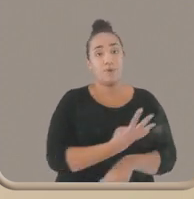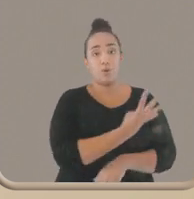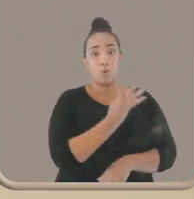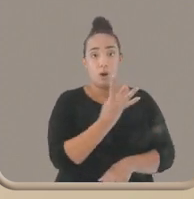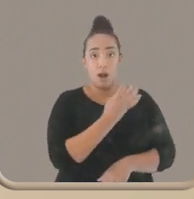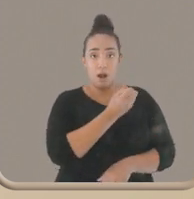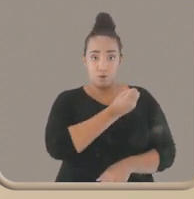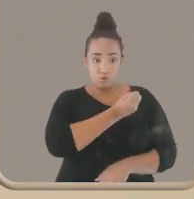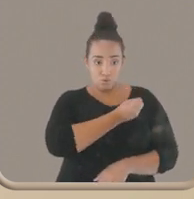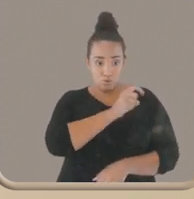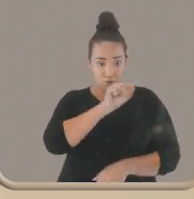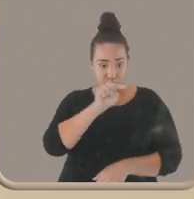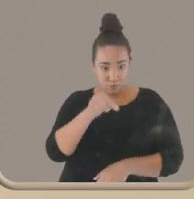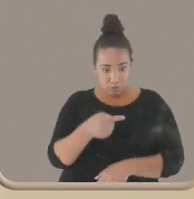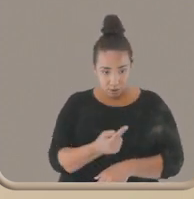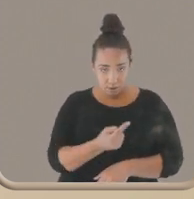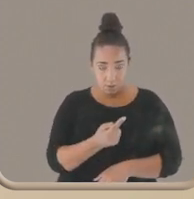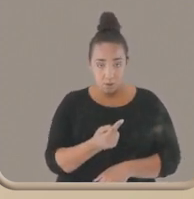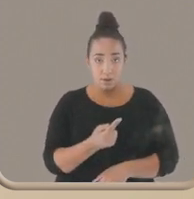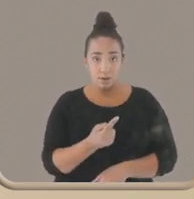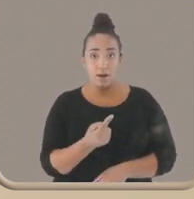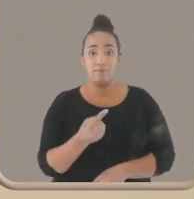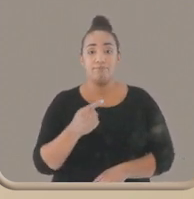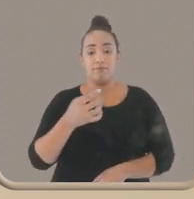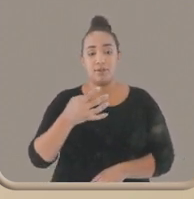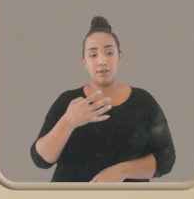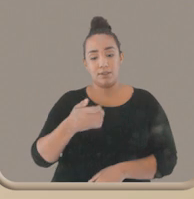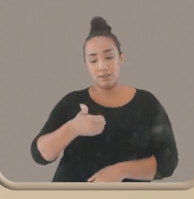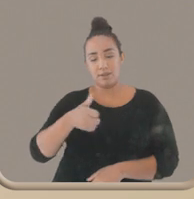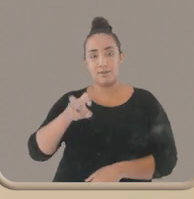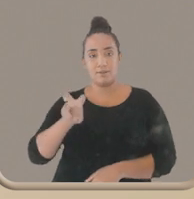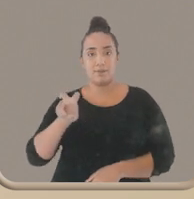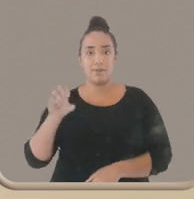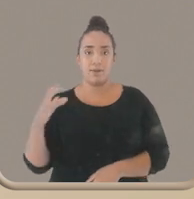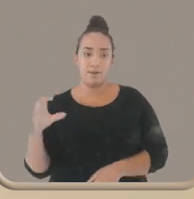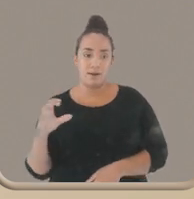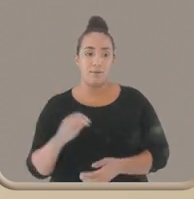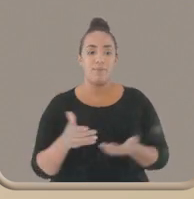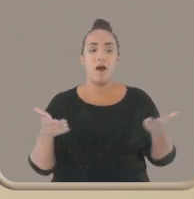4 inteiros e 5 centésimos. Agora, o número